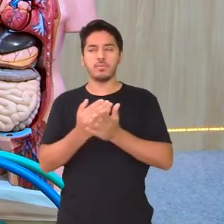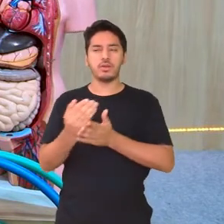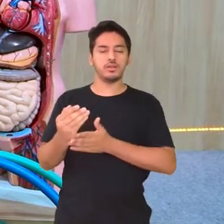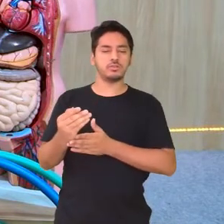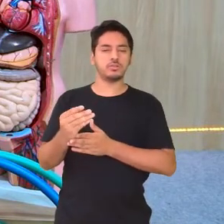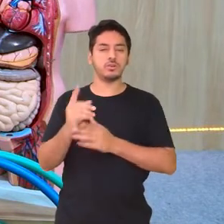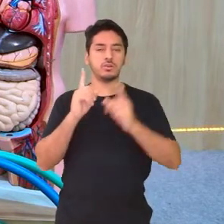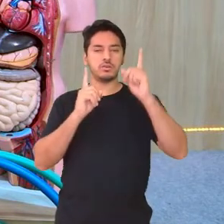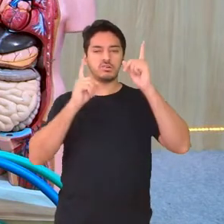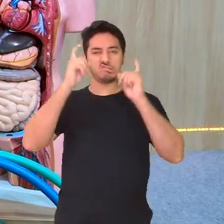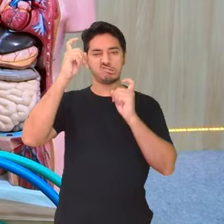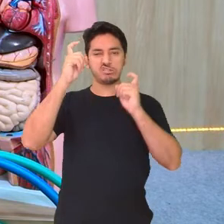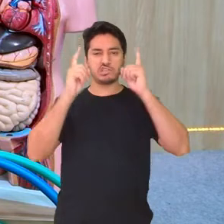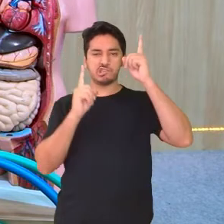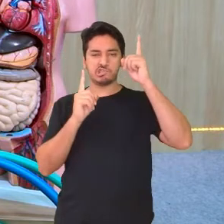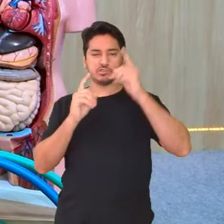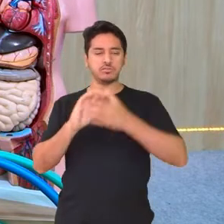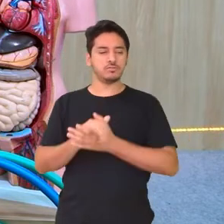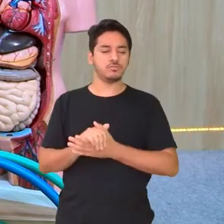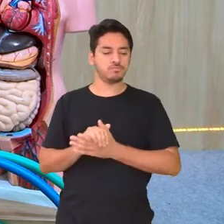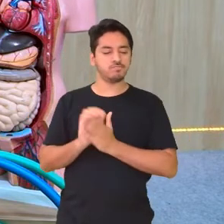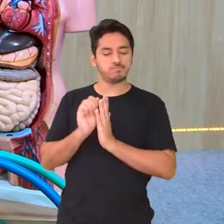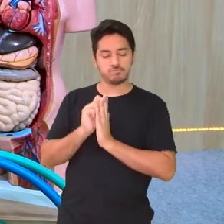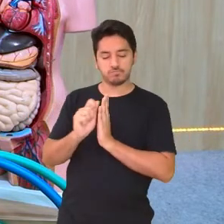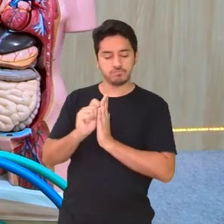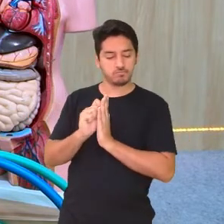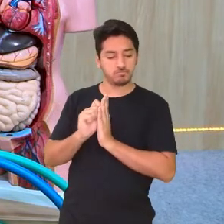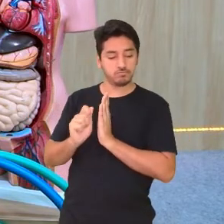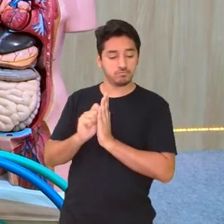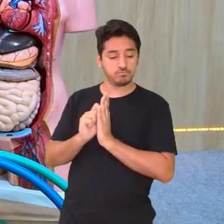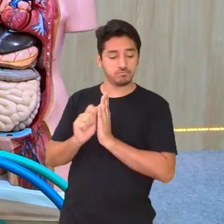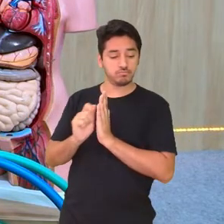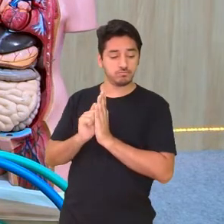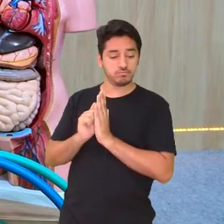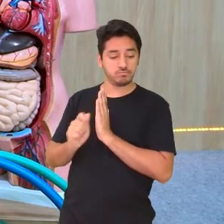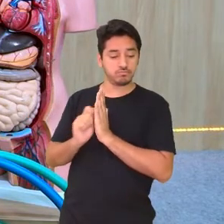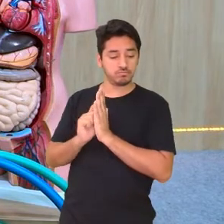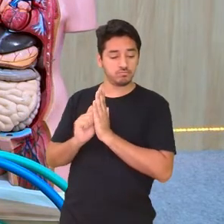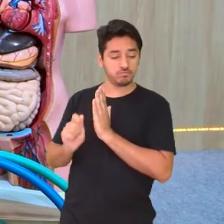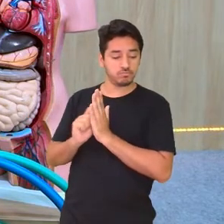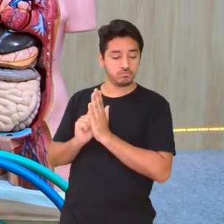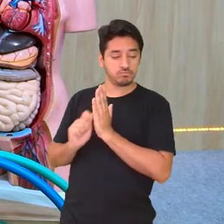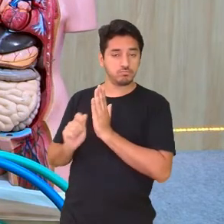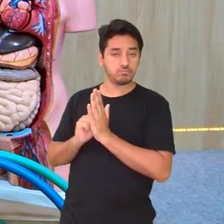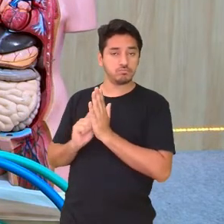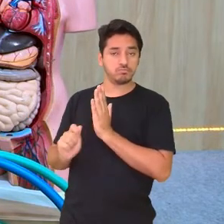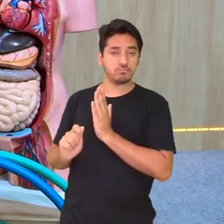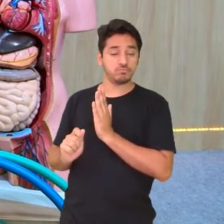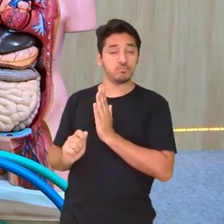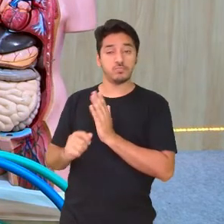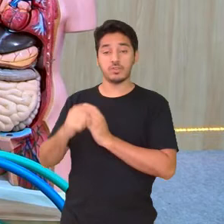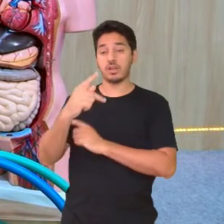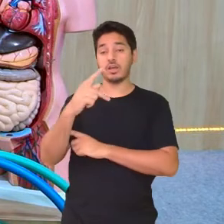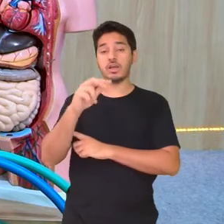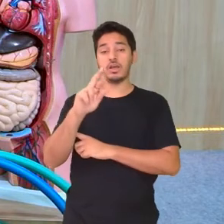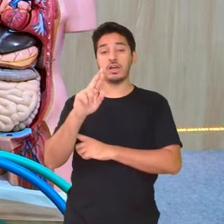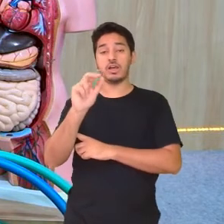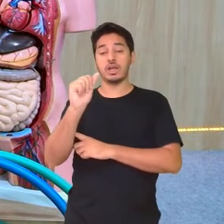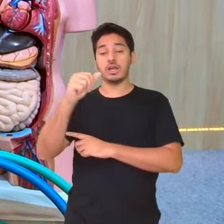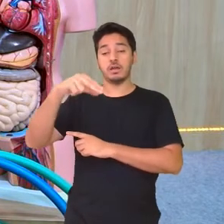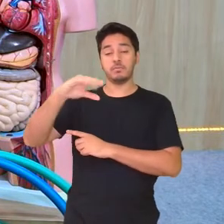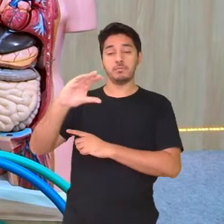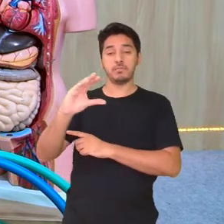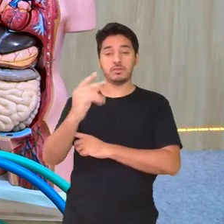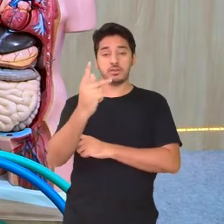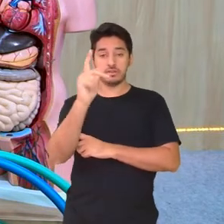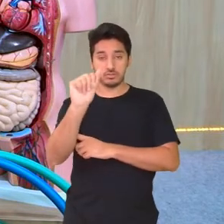as expressões, a prancha de comunicação é uma ferramenta assim, riquíssima para esse momento, para esse